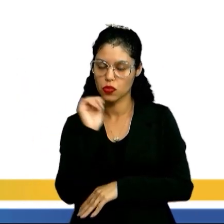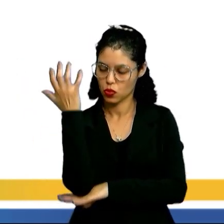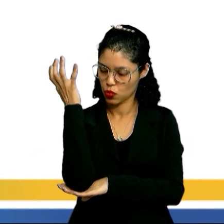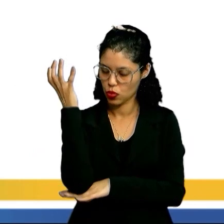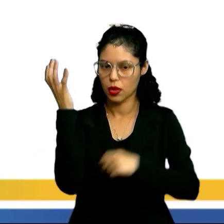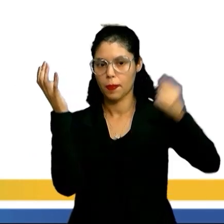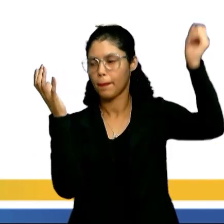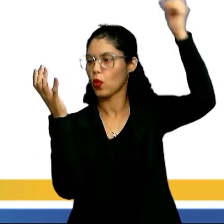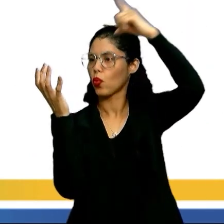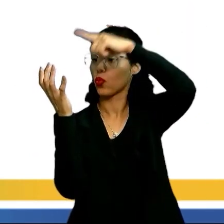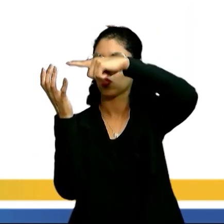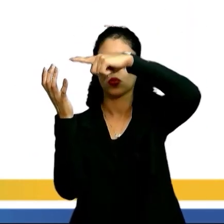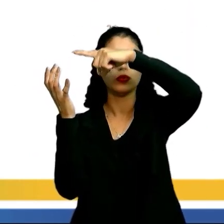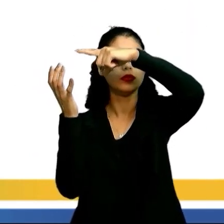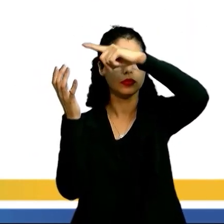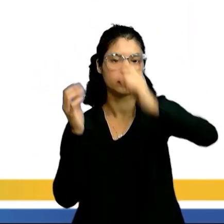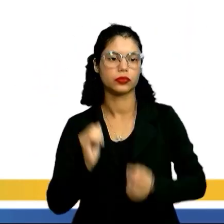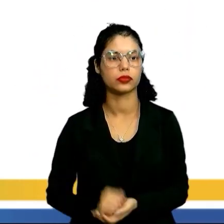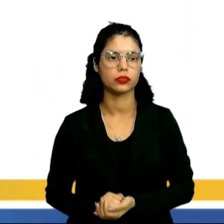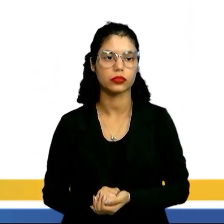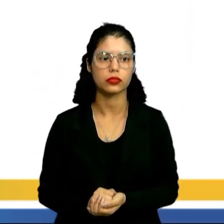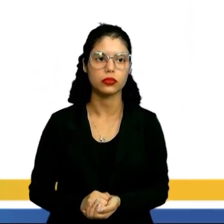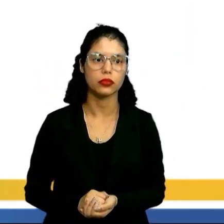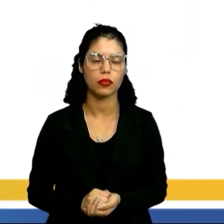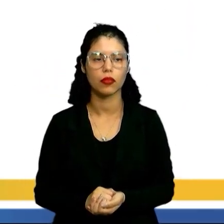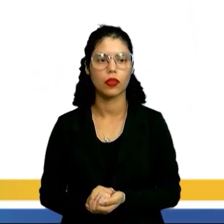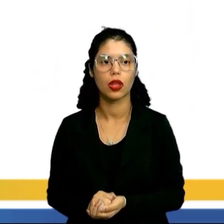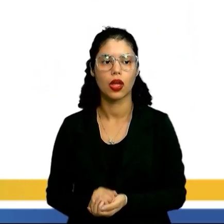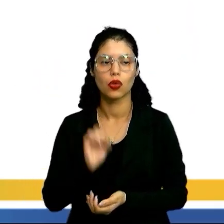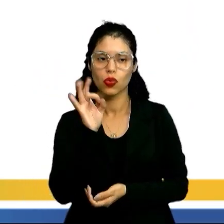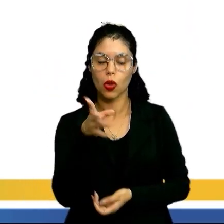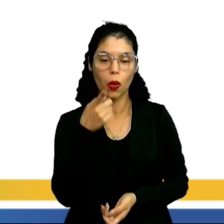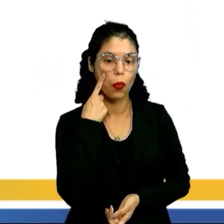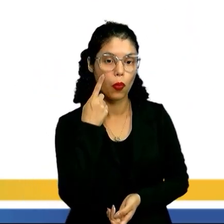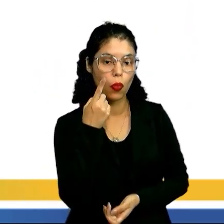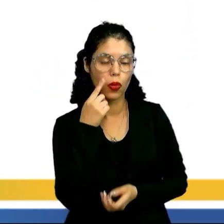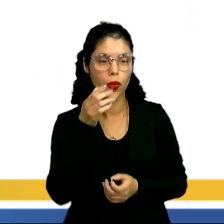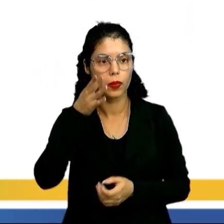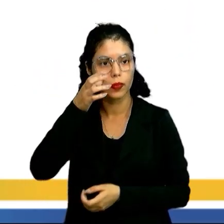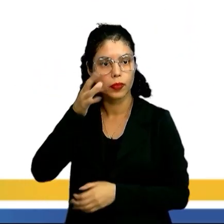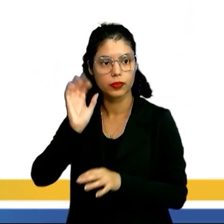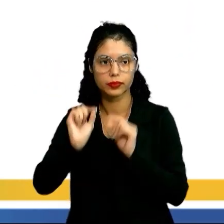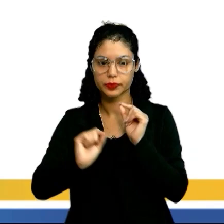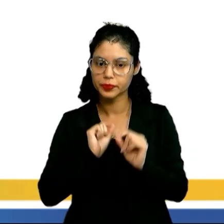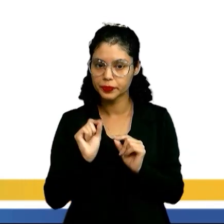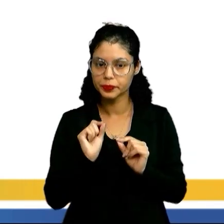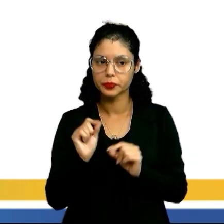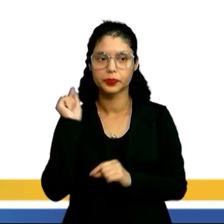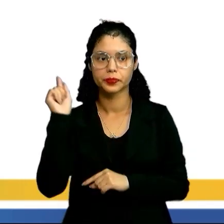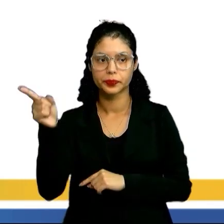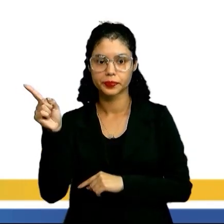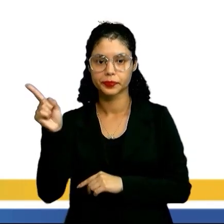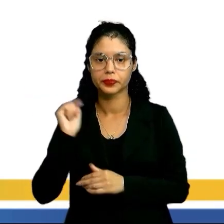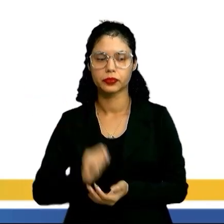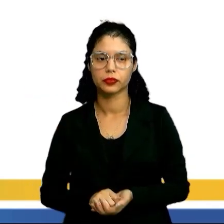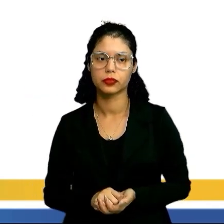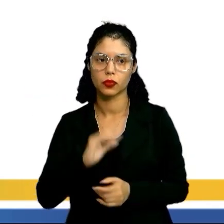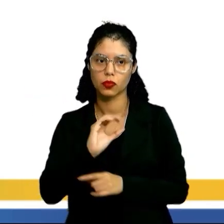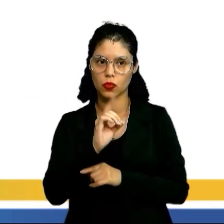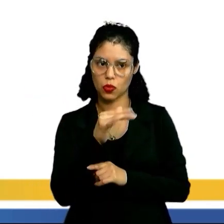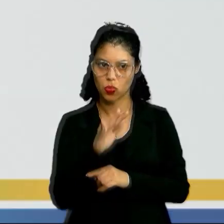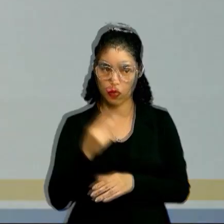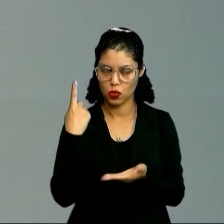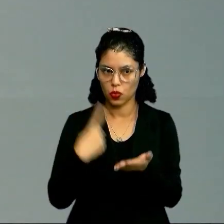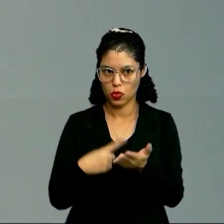planta, essa aqui é uma auxina. Só que olha só que curiosidade, pessoal. Aqui a